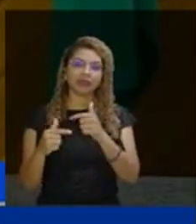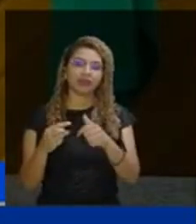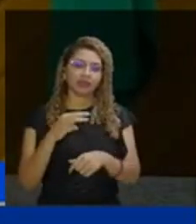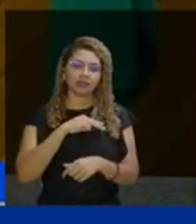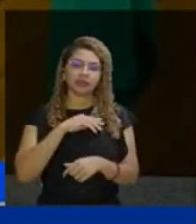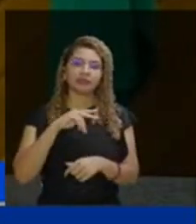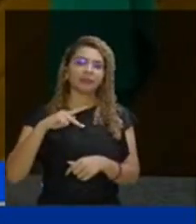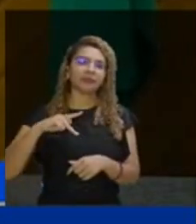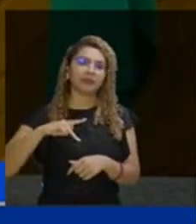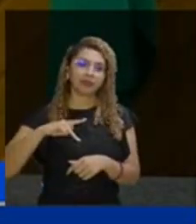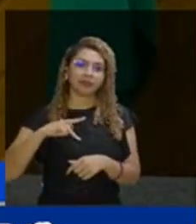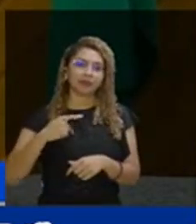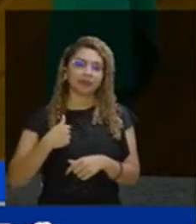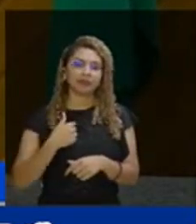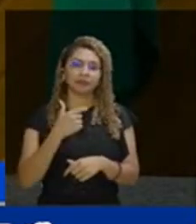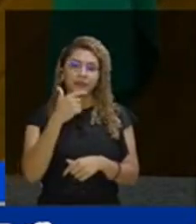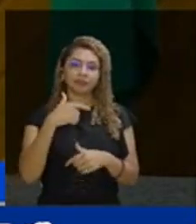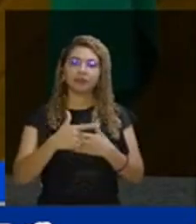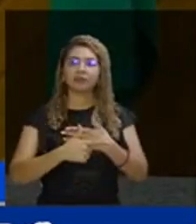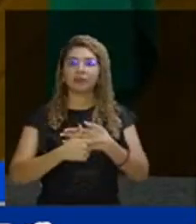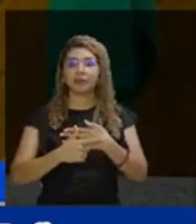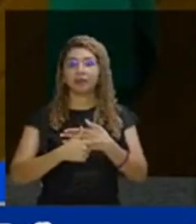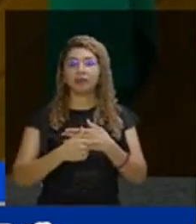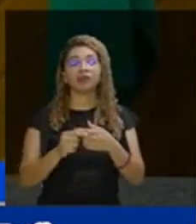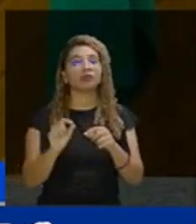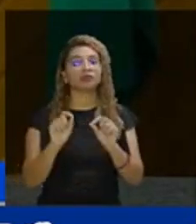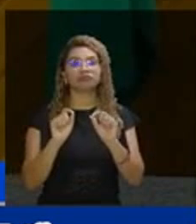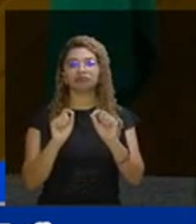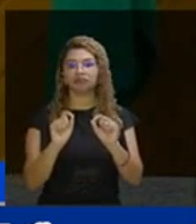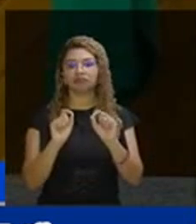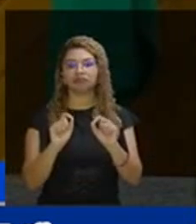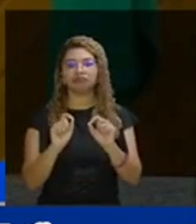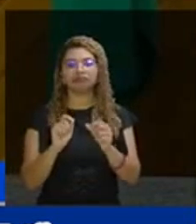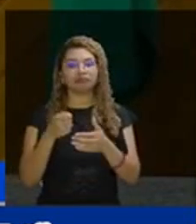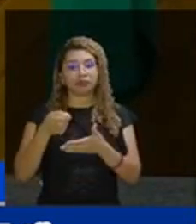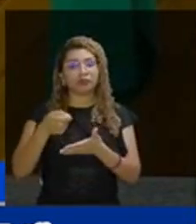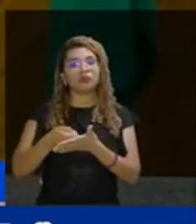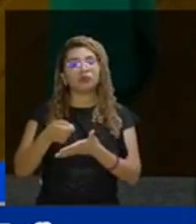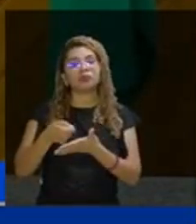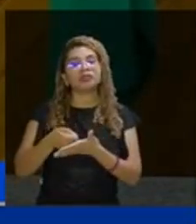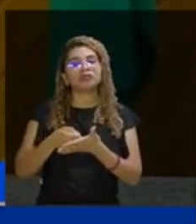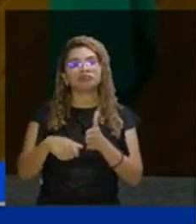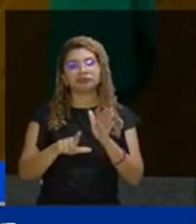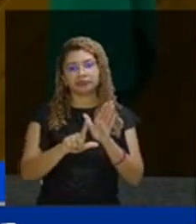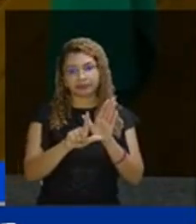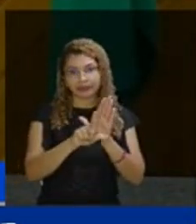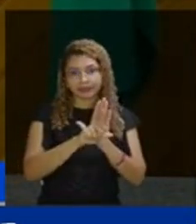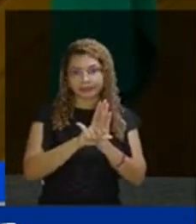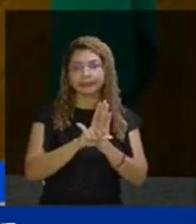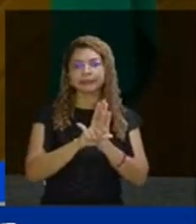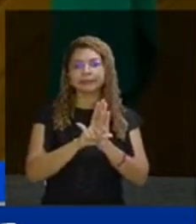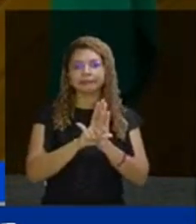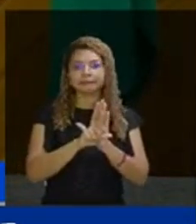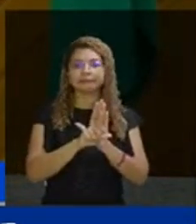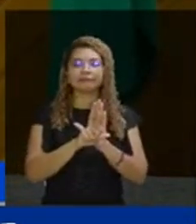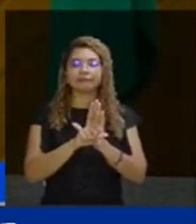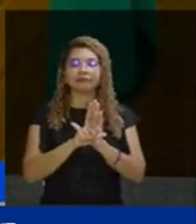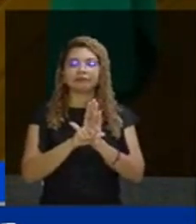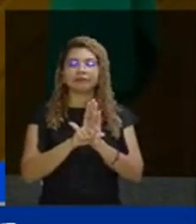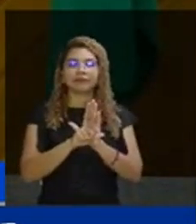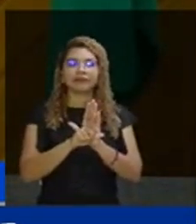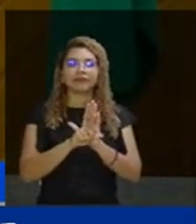meu papel aqui é fazer o cumprimento do regimento interno, da legislação. Então, lamento que